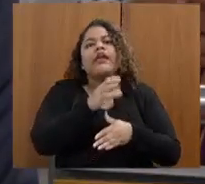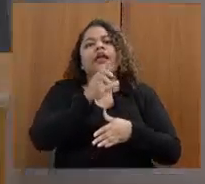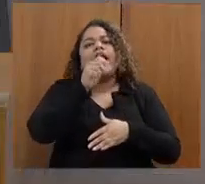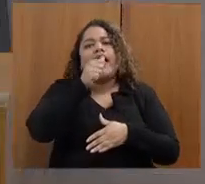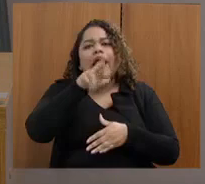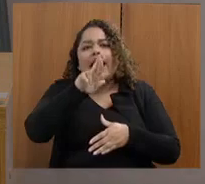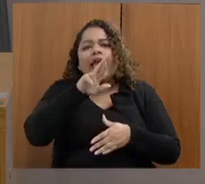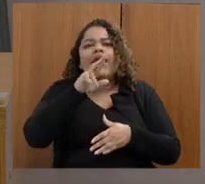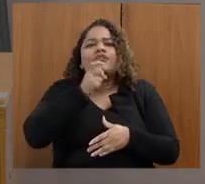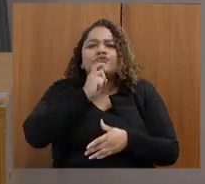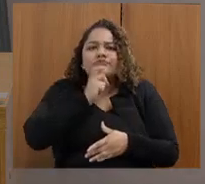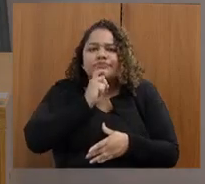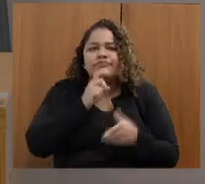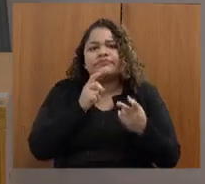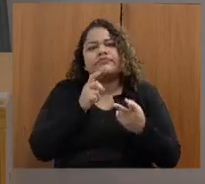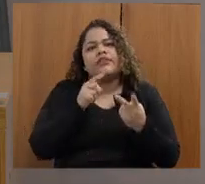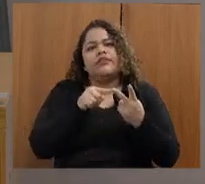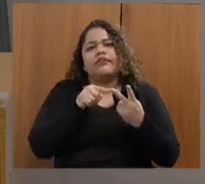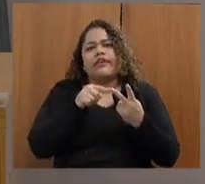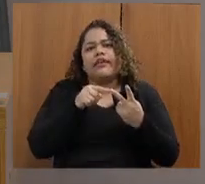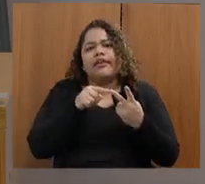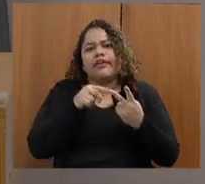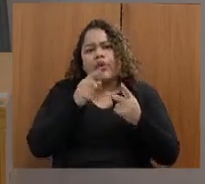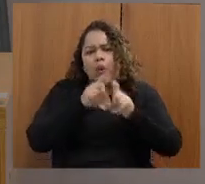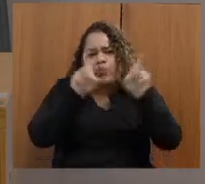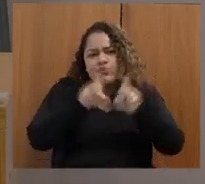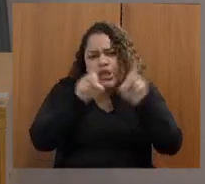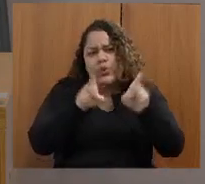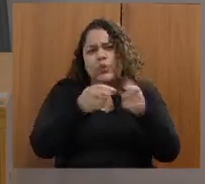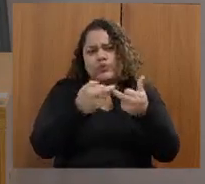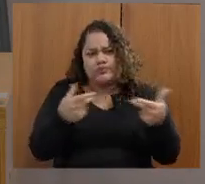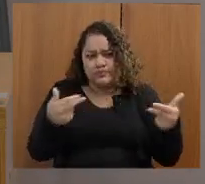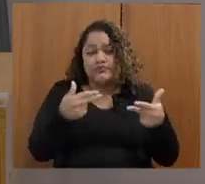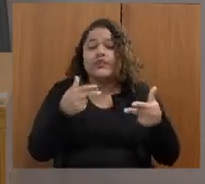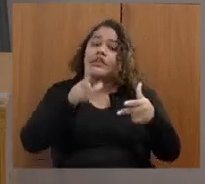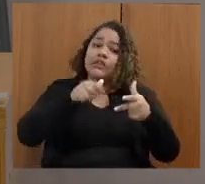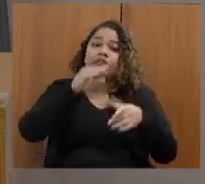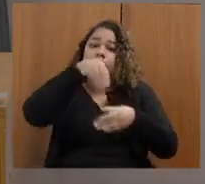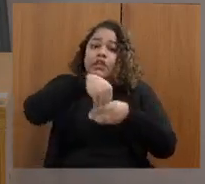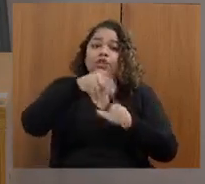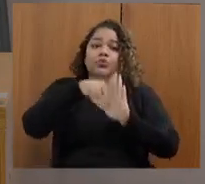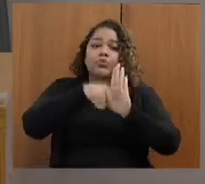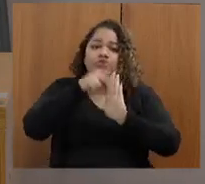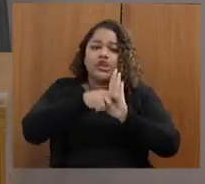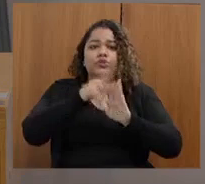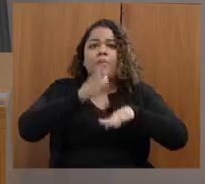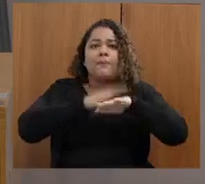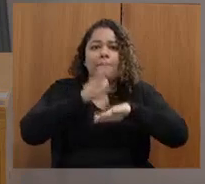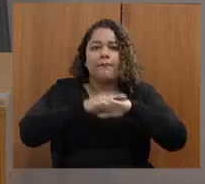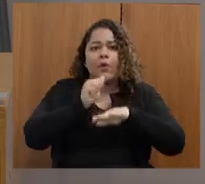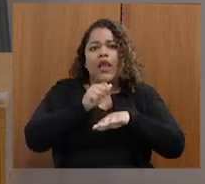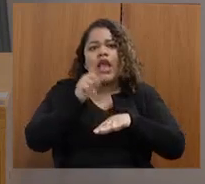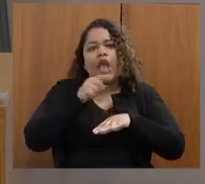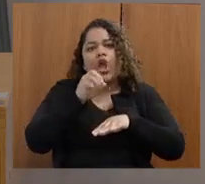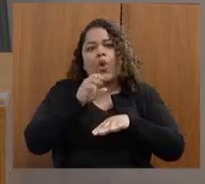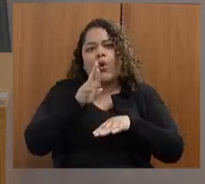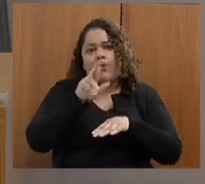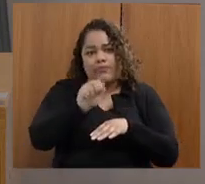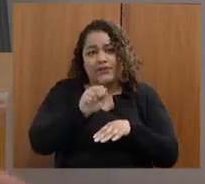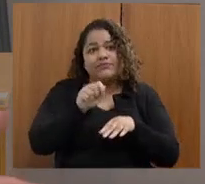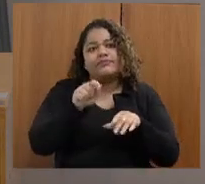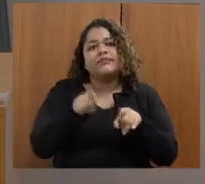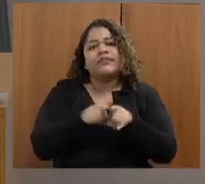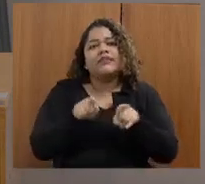mãos à obras e também em alguns casos é possível fazer dentro do recurso de manutenção e custeio e pequenos reparos